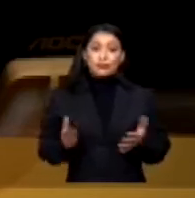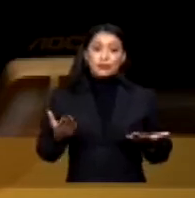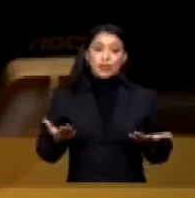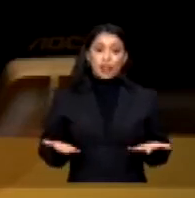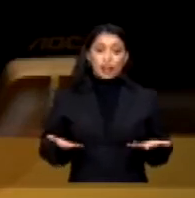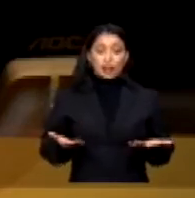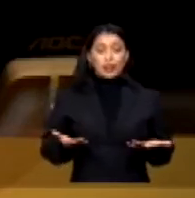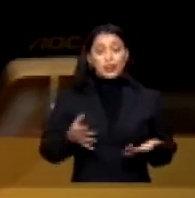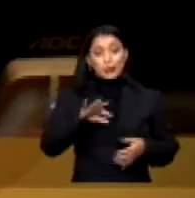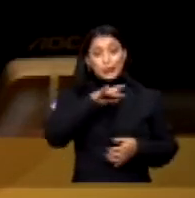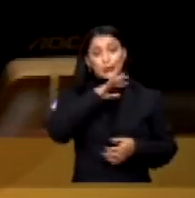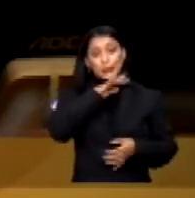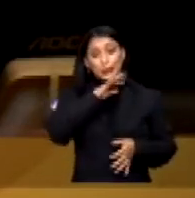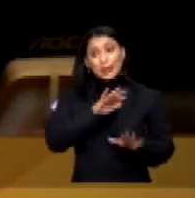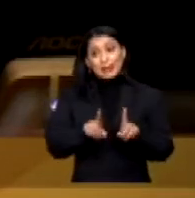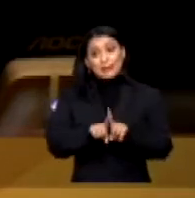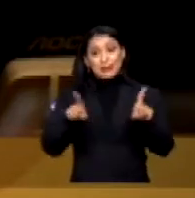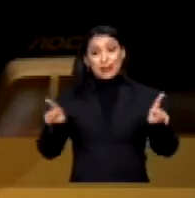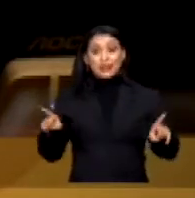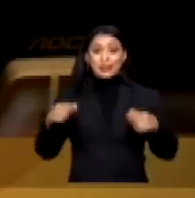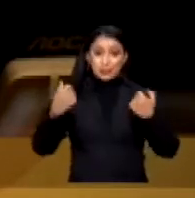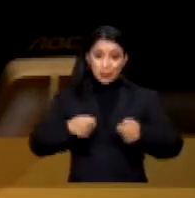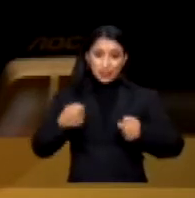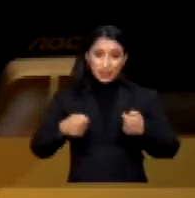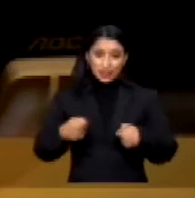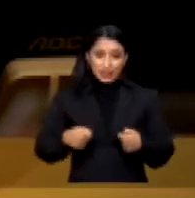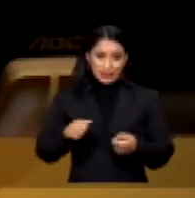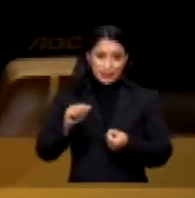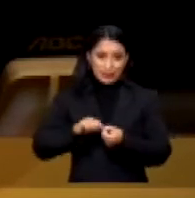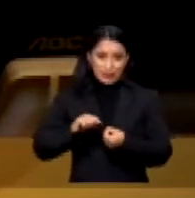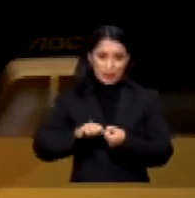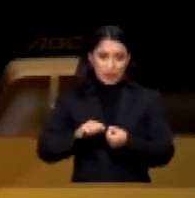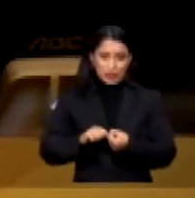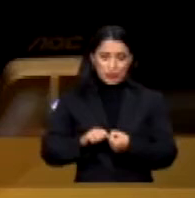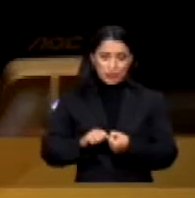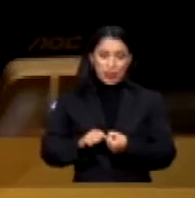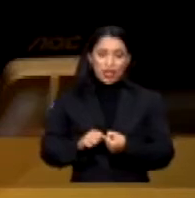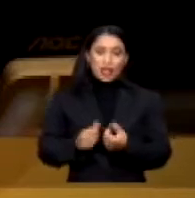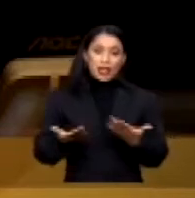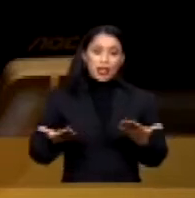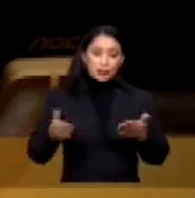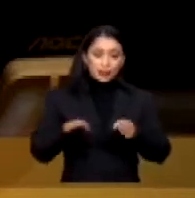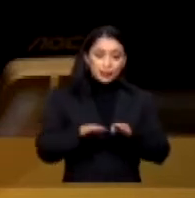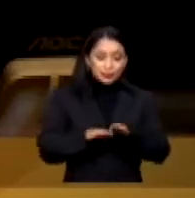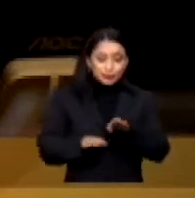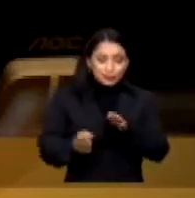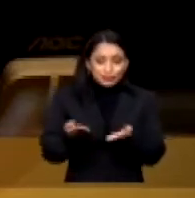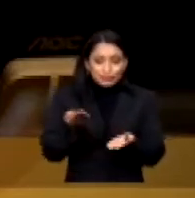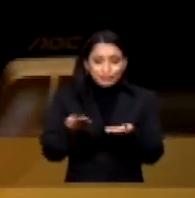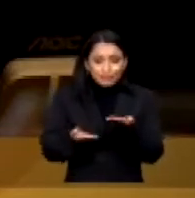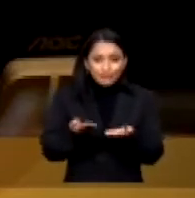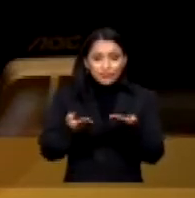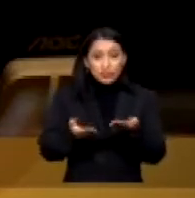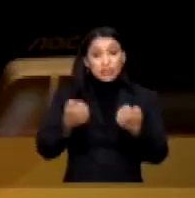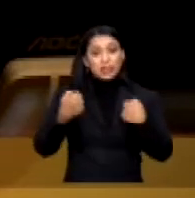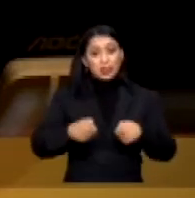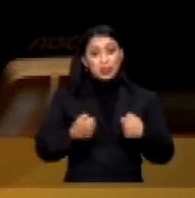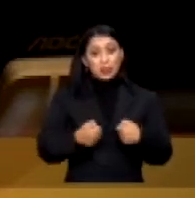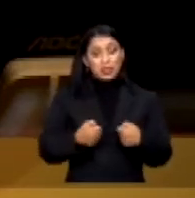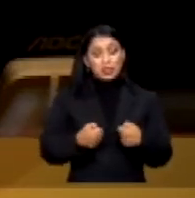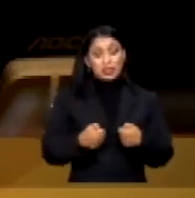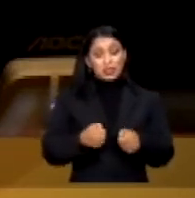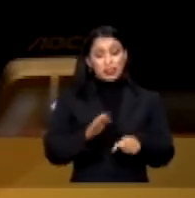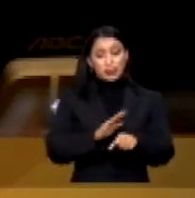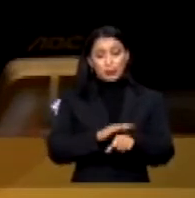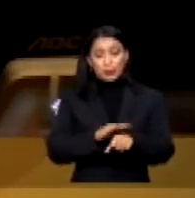mal menor ou um mal necessário. Essa é a questão da proporcionalidade no movimento do